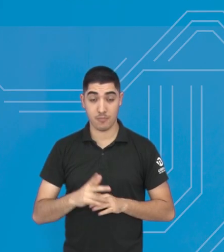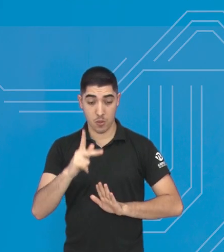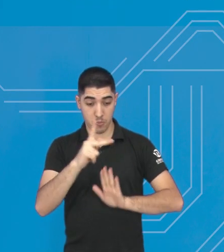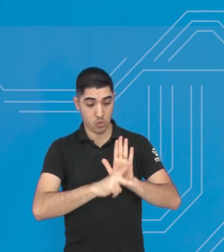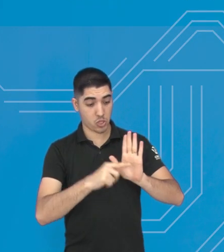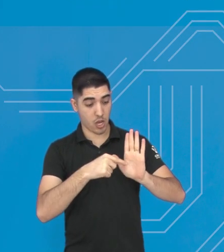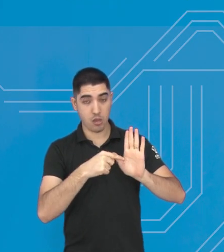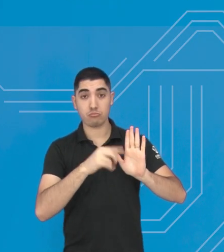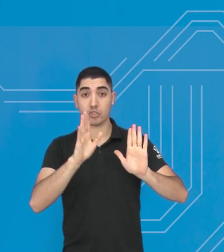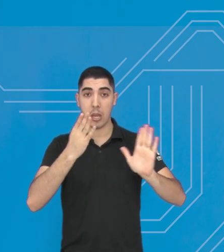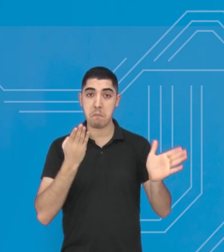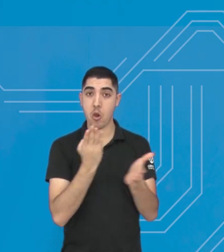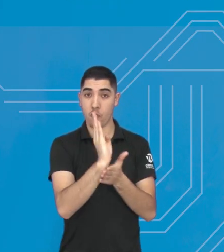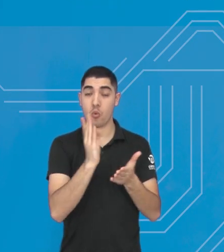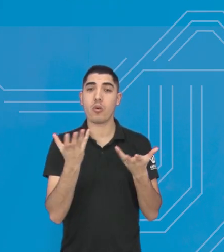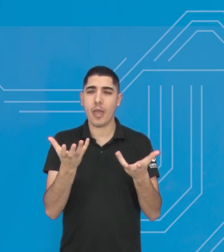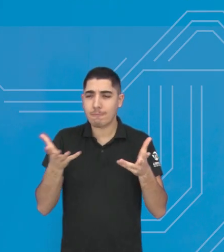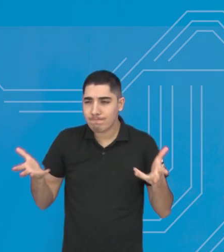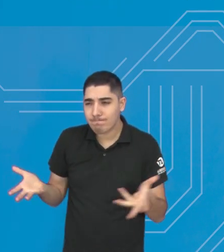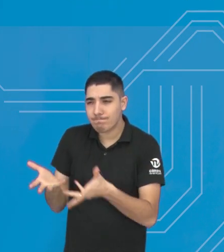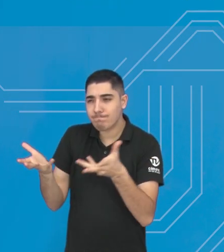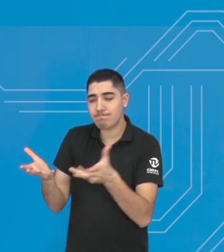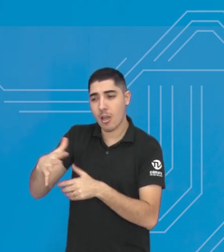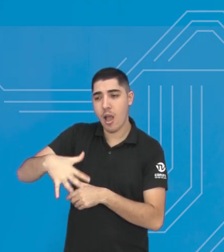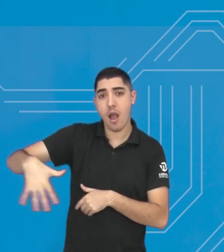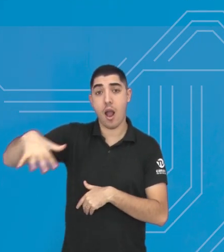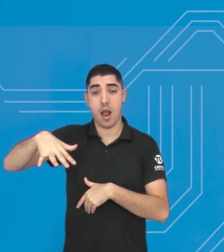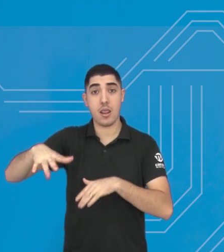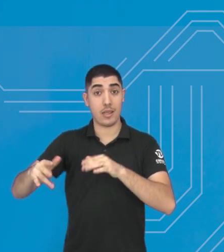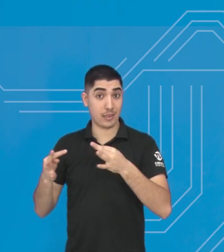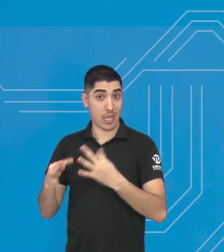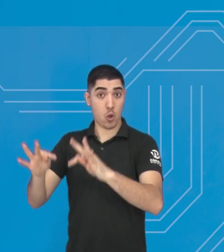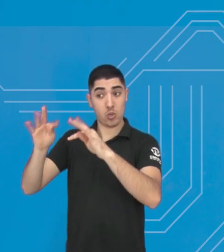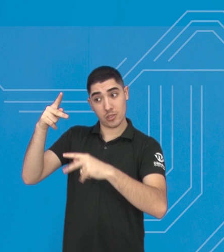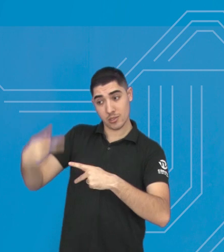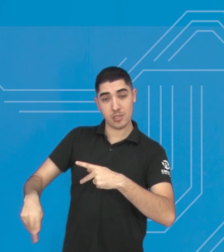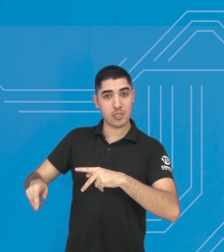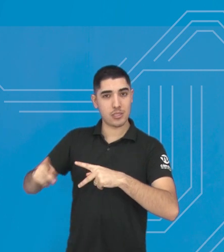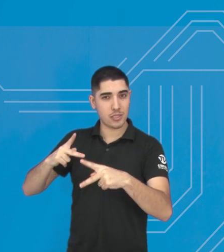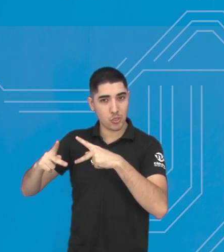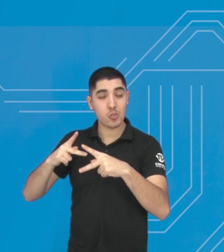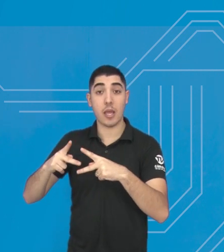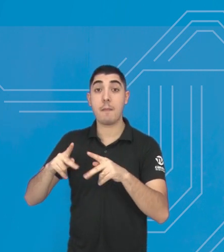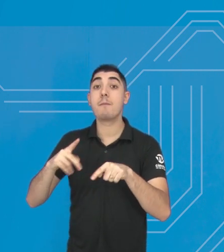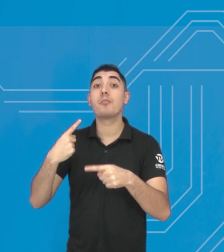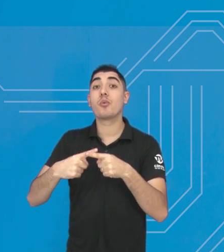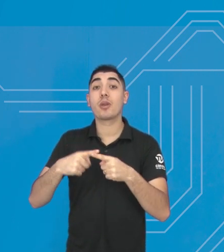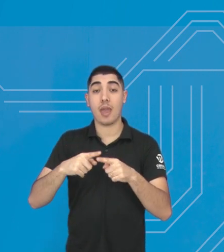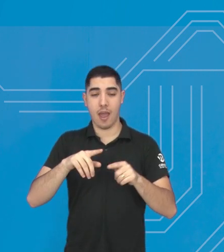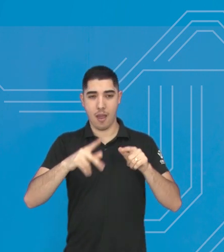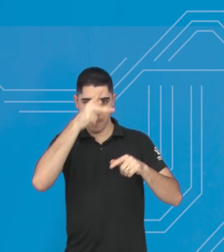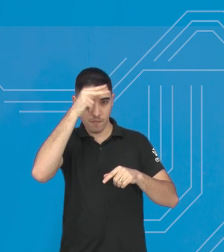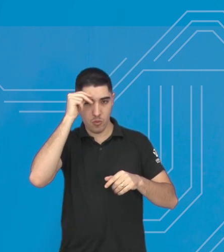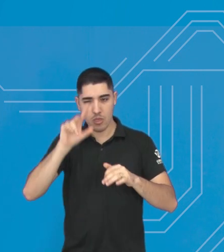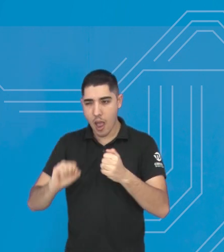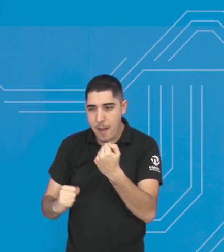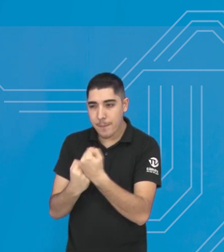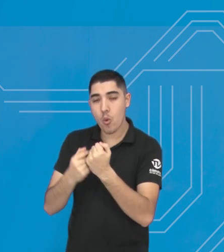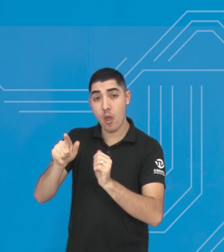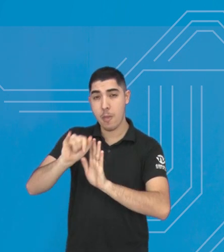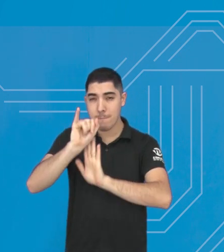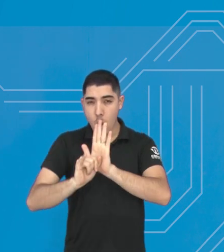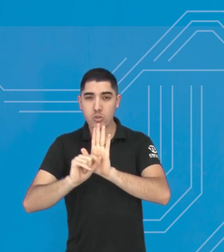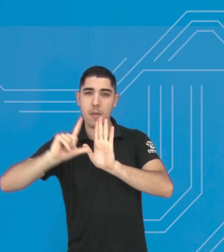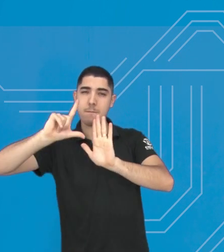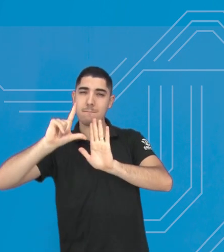Um projeto aprovado na Câmara quer incentivar o viés tecnológico de São José dos Campos a partir do apoio fiscal para empresas